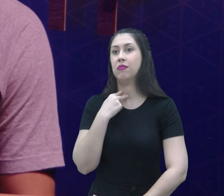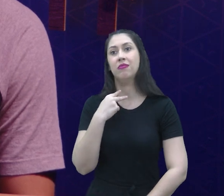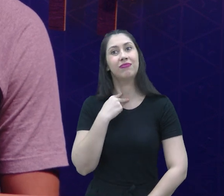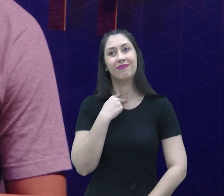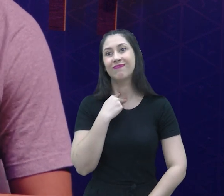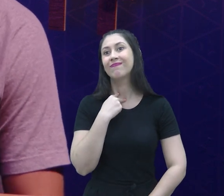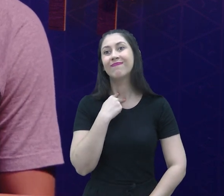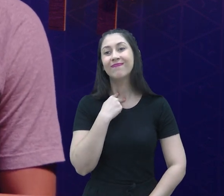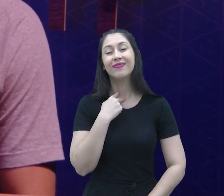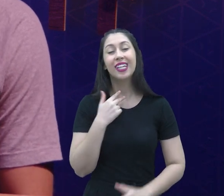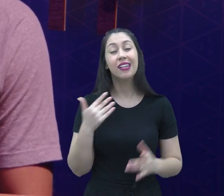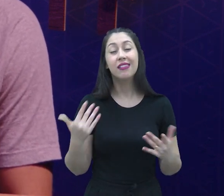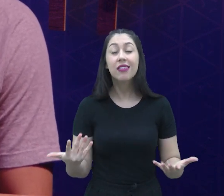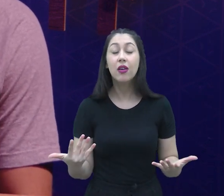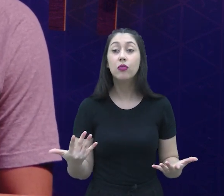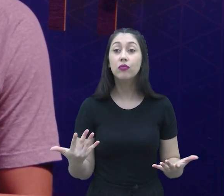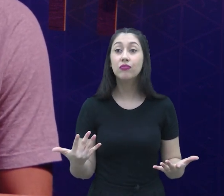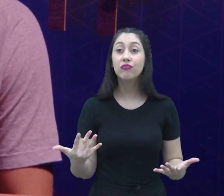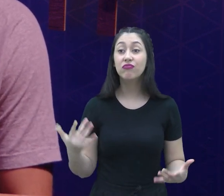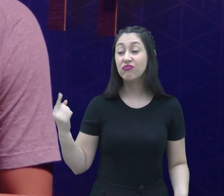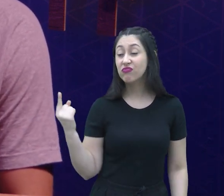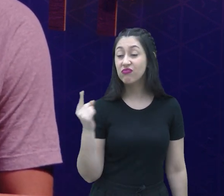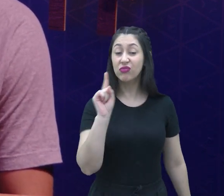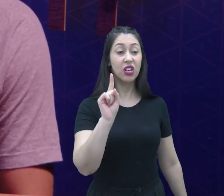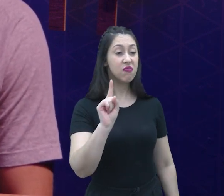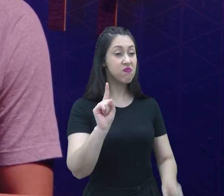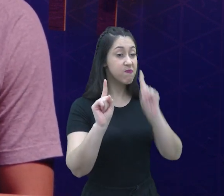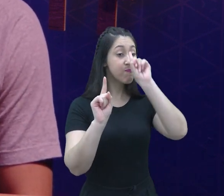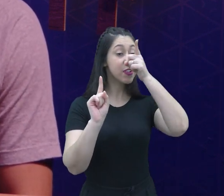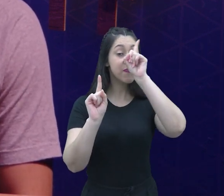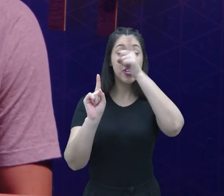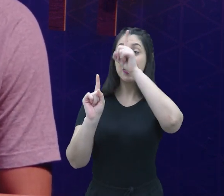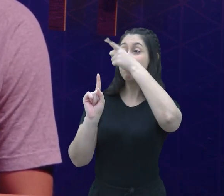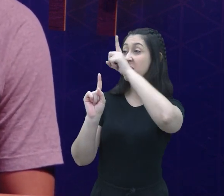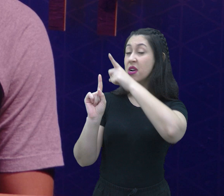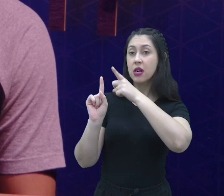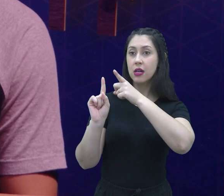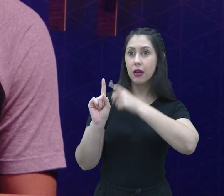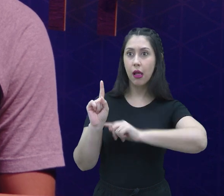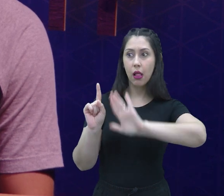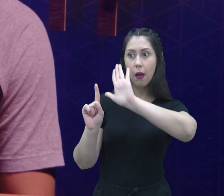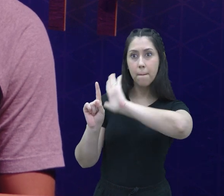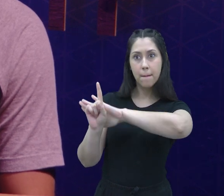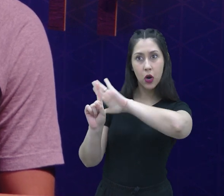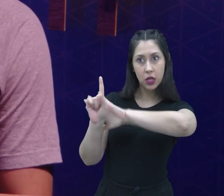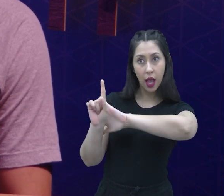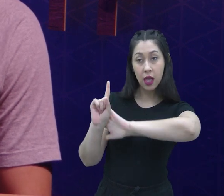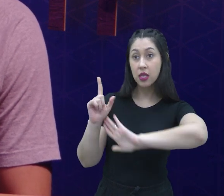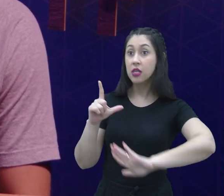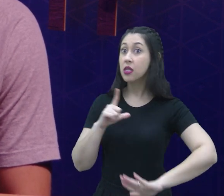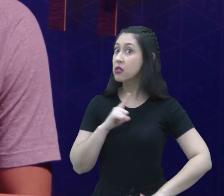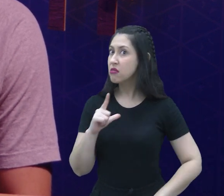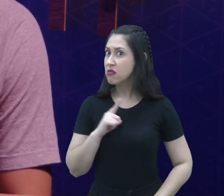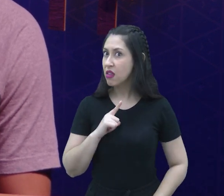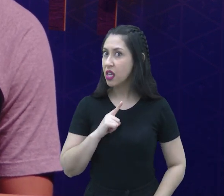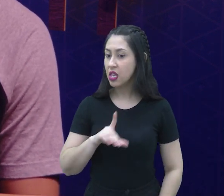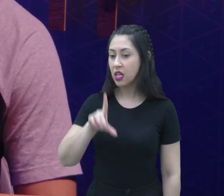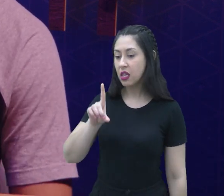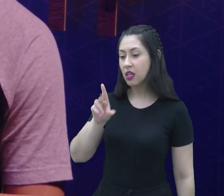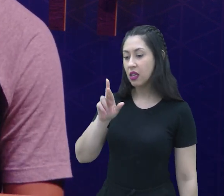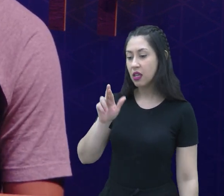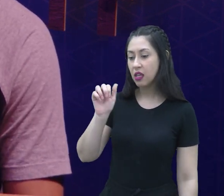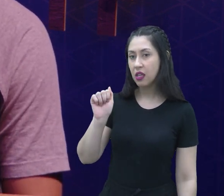do governo mundial. Então ele faz o que bem entender. E ainda por trás do governo mundial tem os